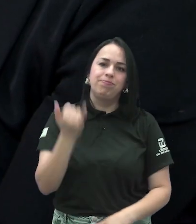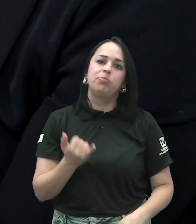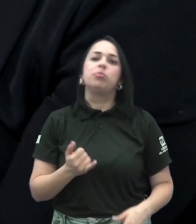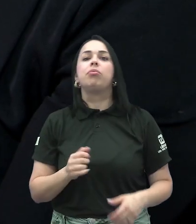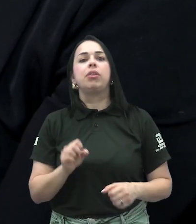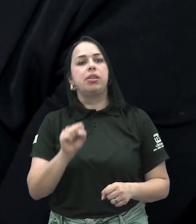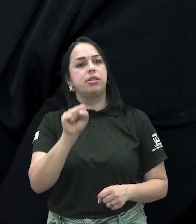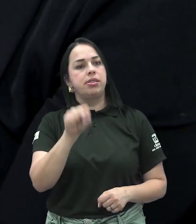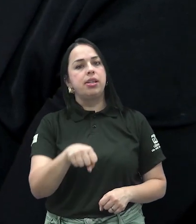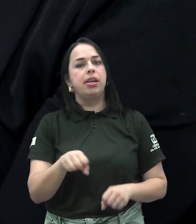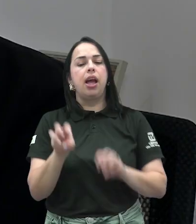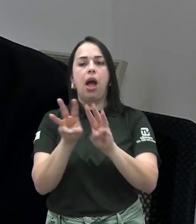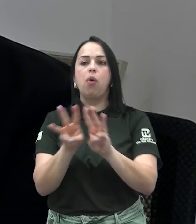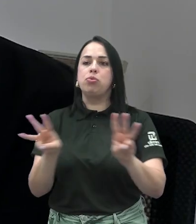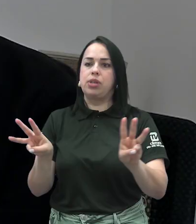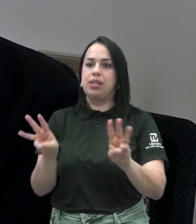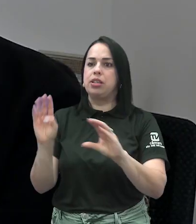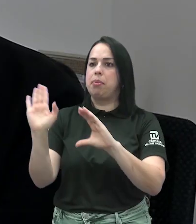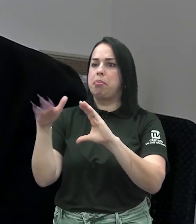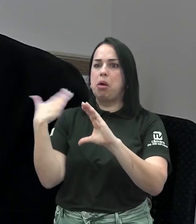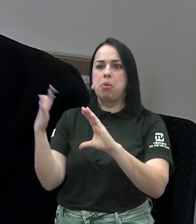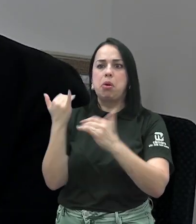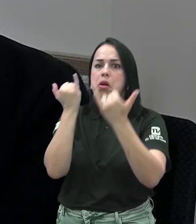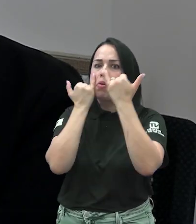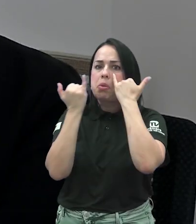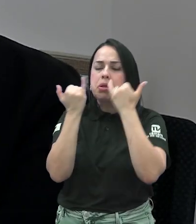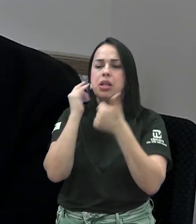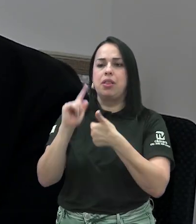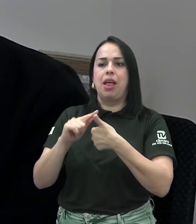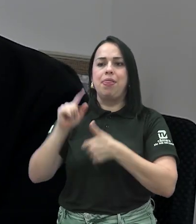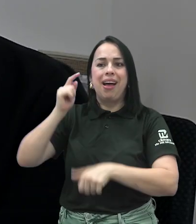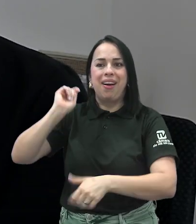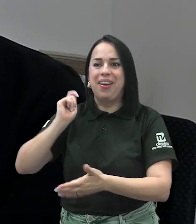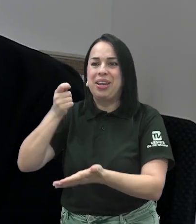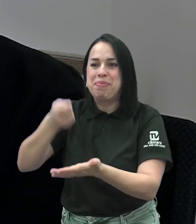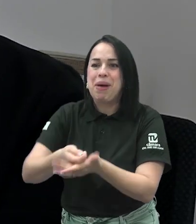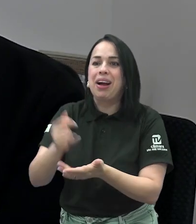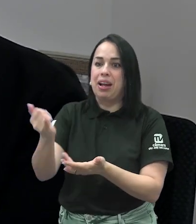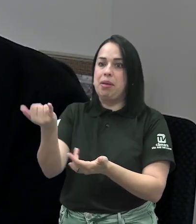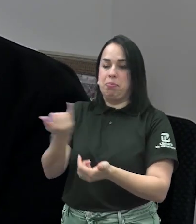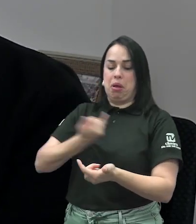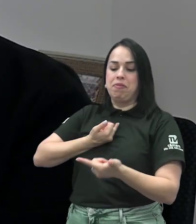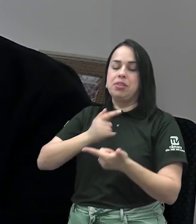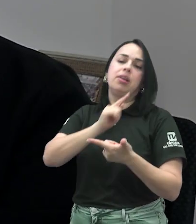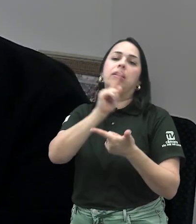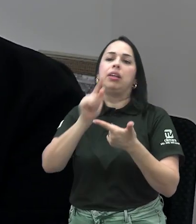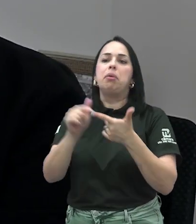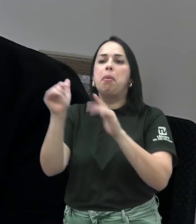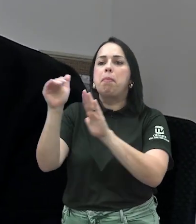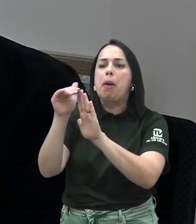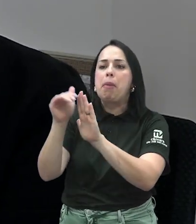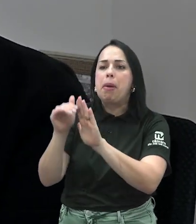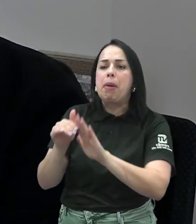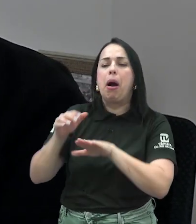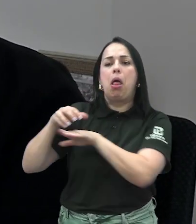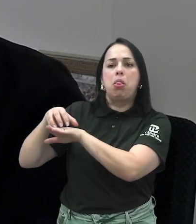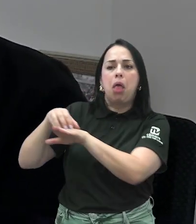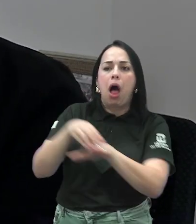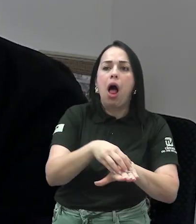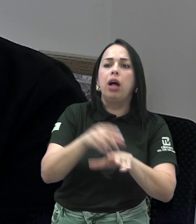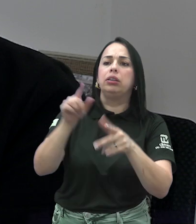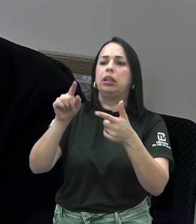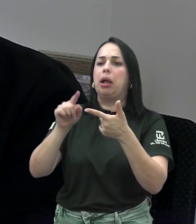percebeu que caiu em um golpe. Sim, é um site que costuma mandar todas as informações, desde o pagamento até o processamento do pedido. Cada etapa